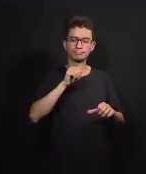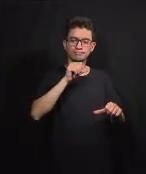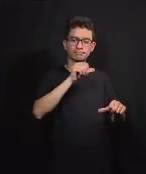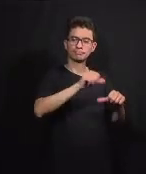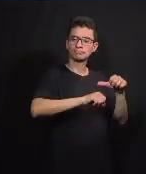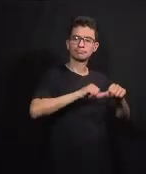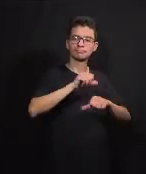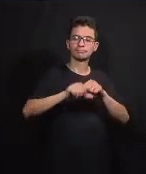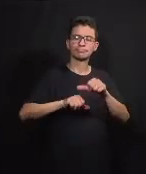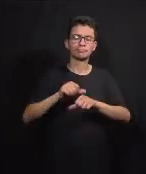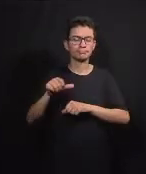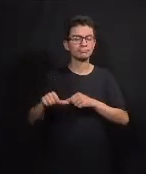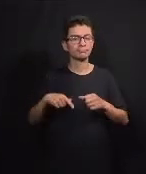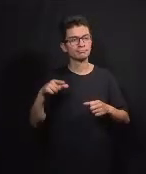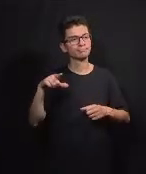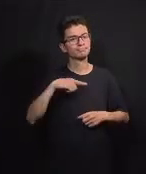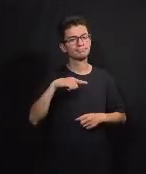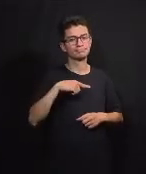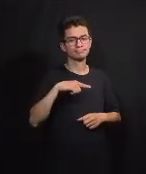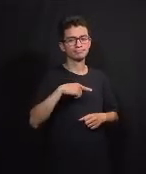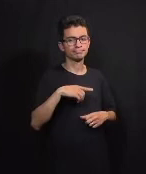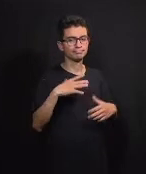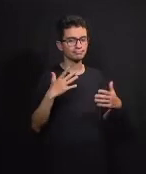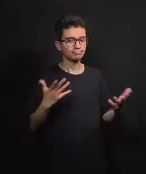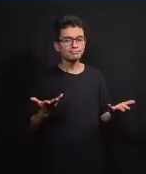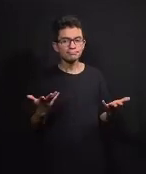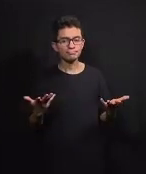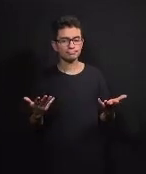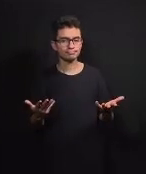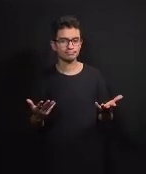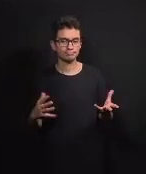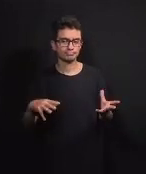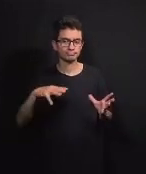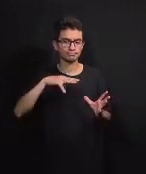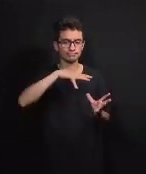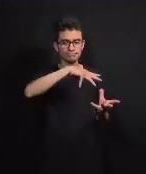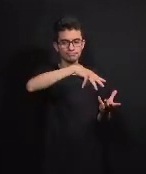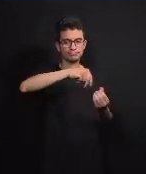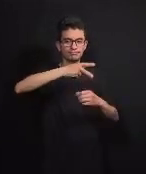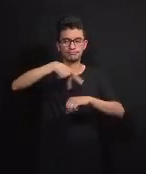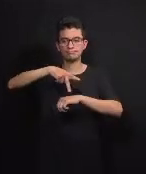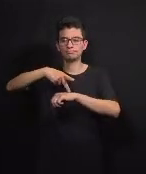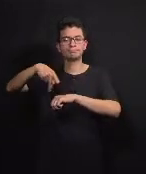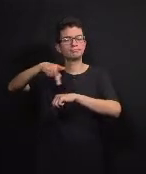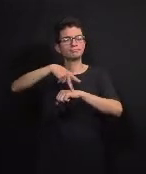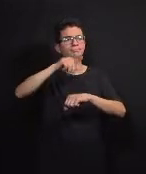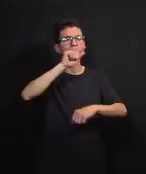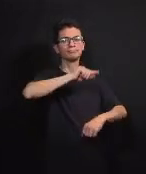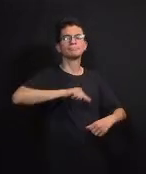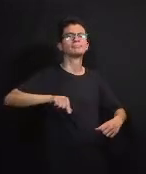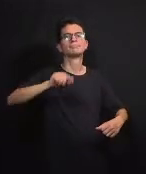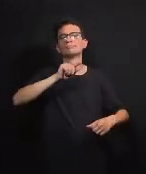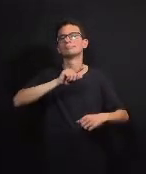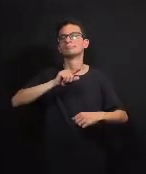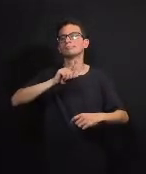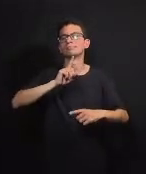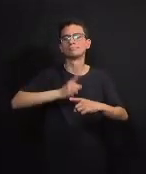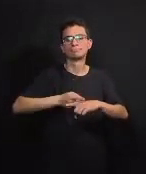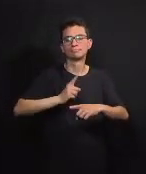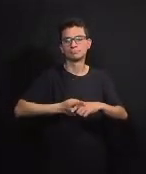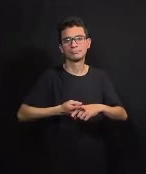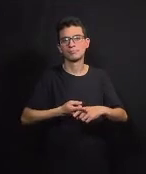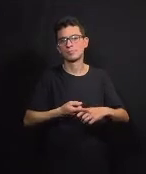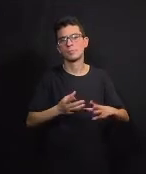transformações, que aqui damos o nome genérico de globalização, transformações que fizeram com que essa gente